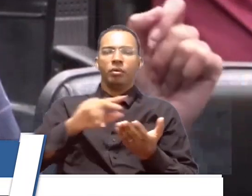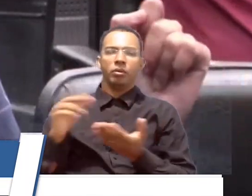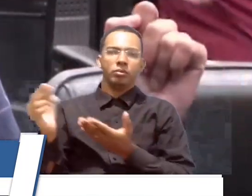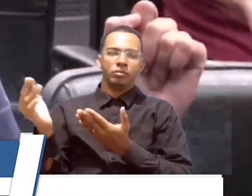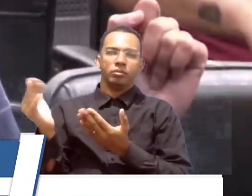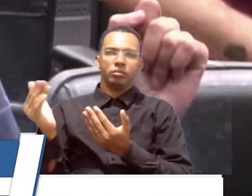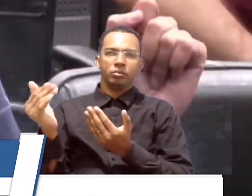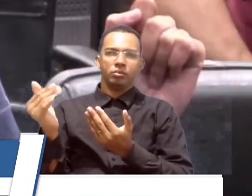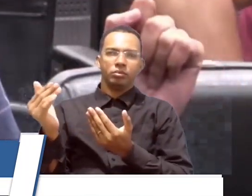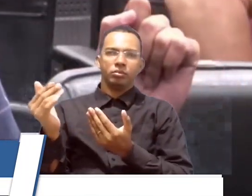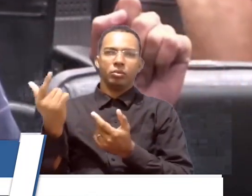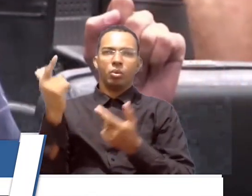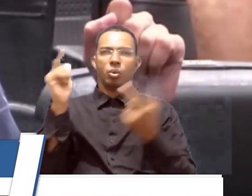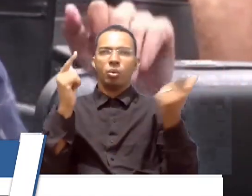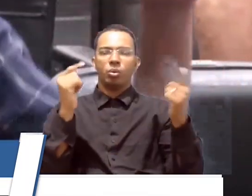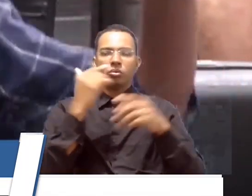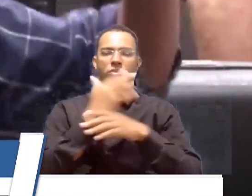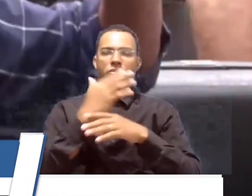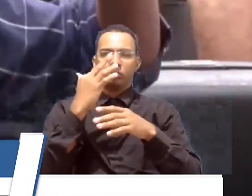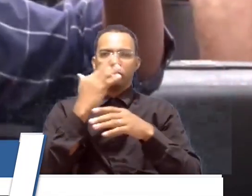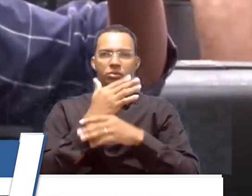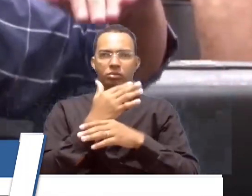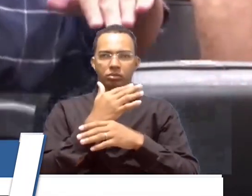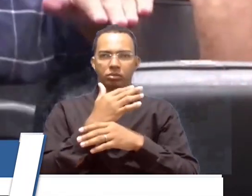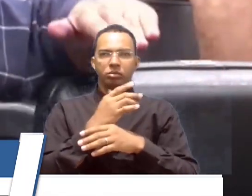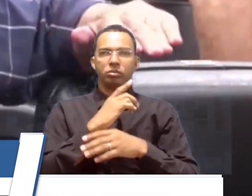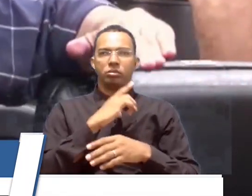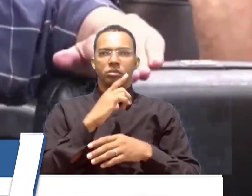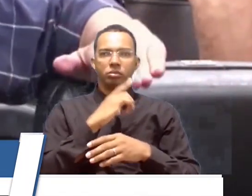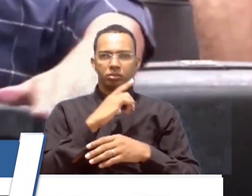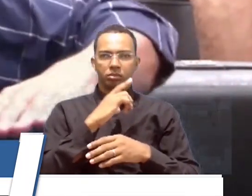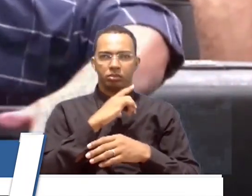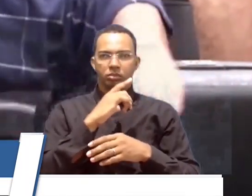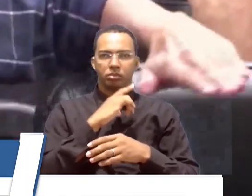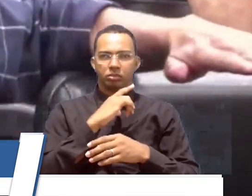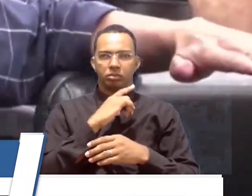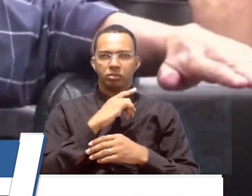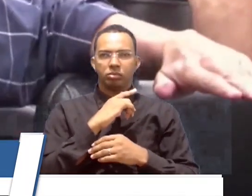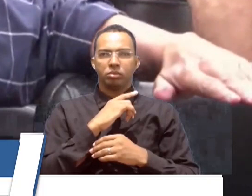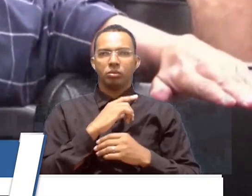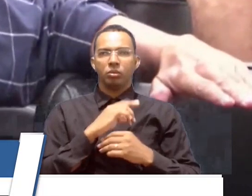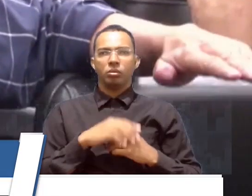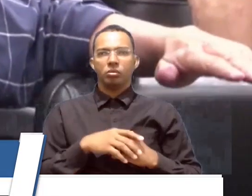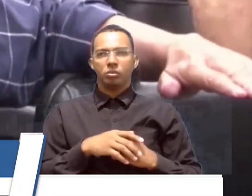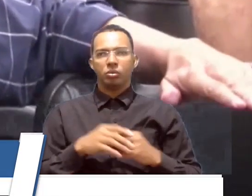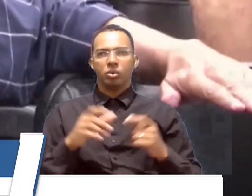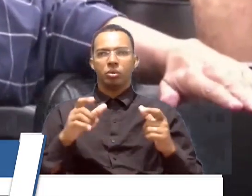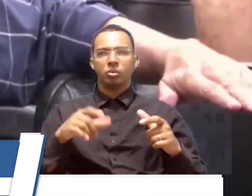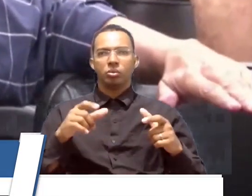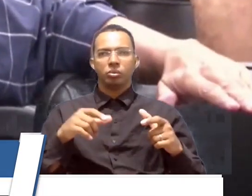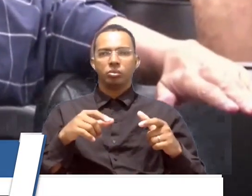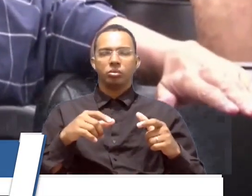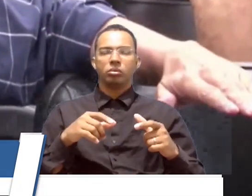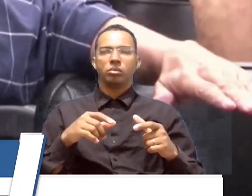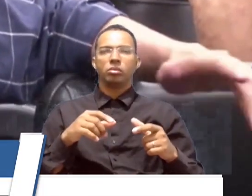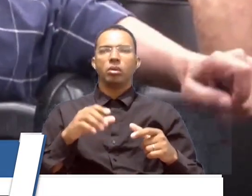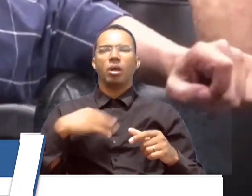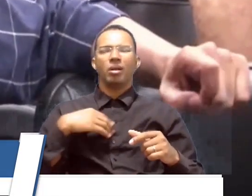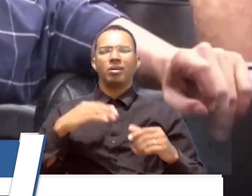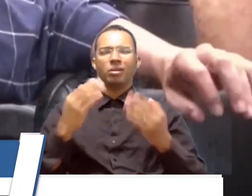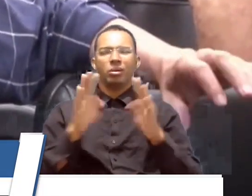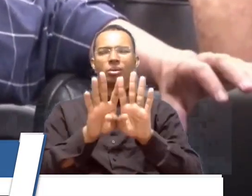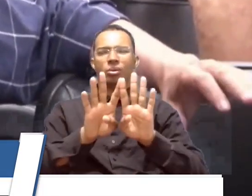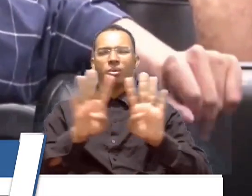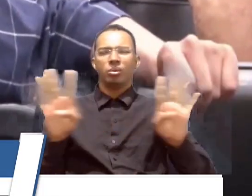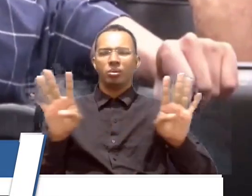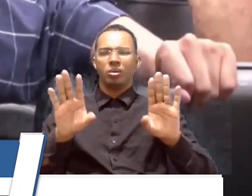vêm de outras cidades. Nós temos ali o protetor da grade, que é baixa, e um